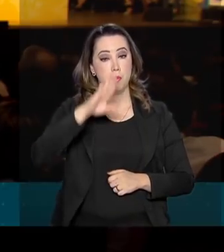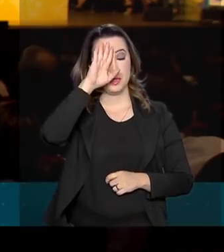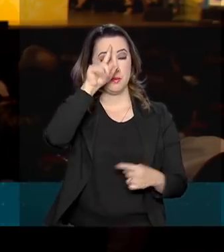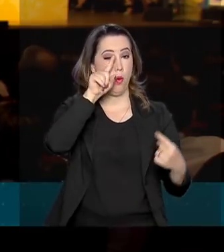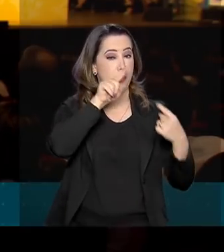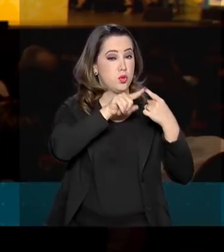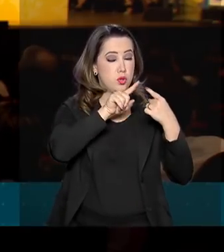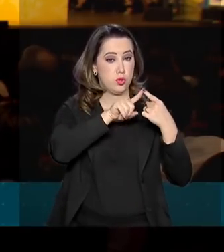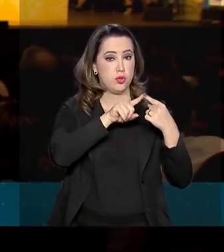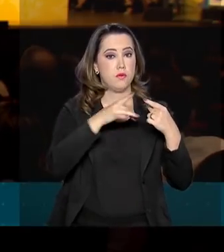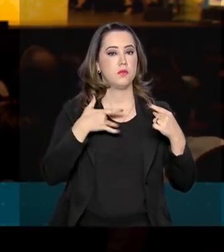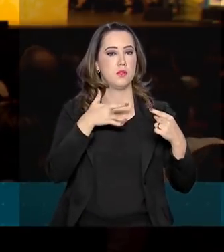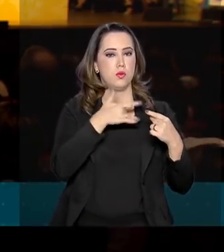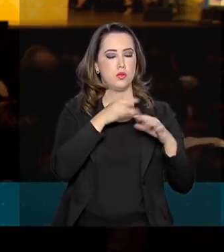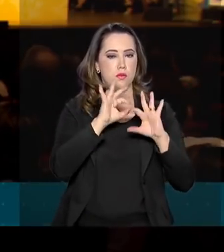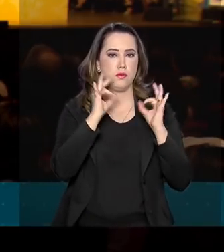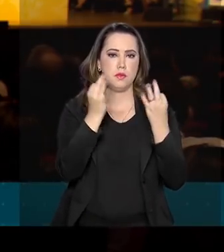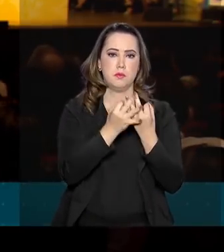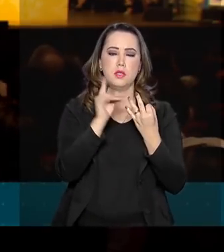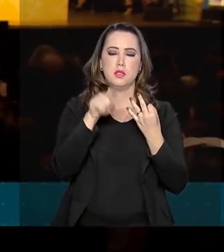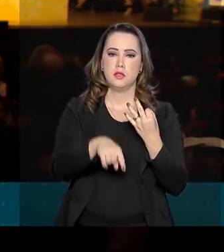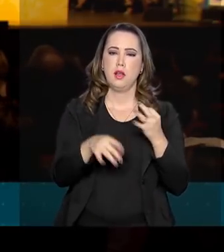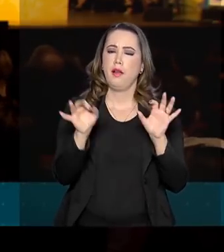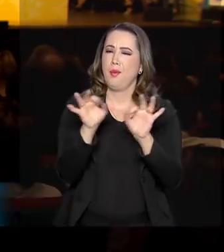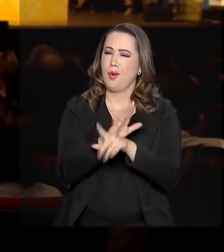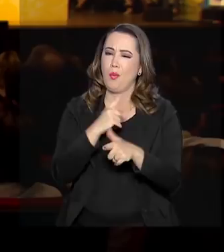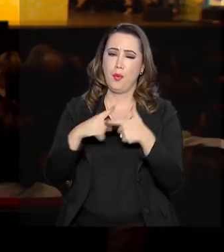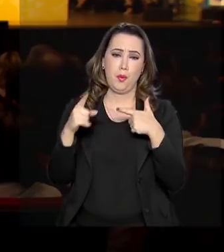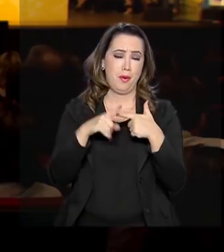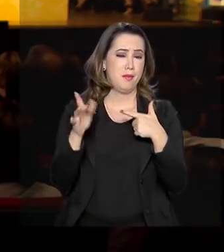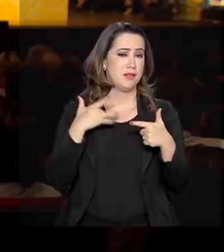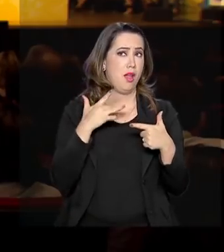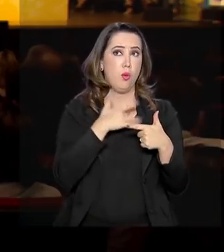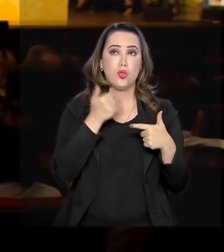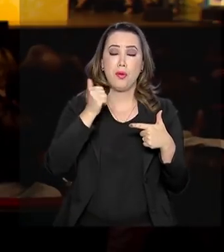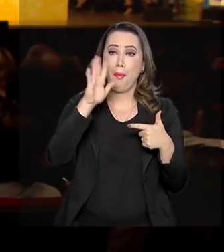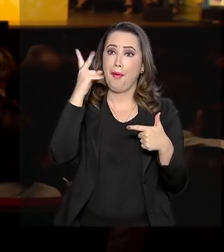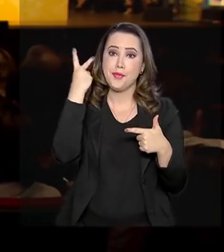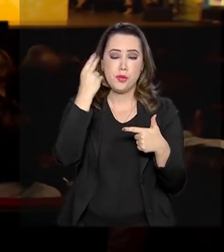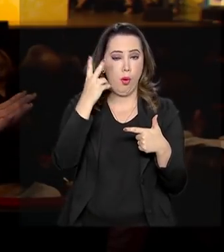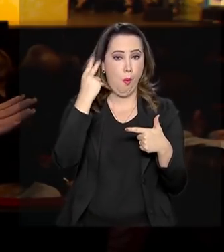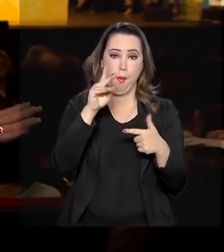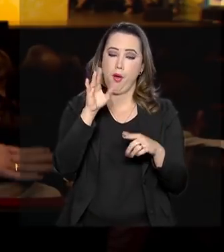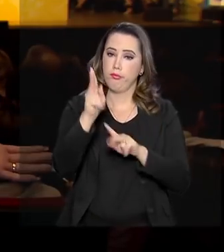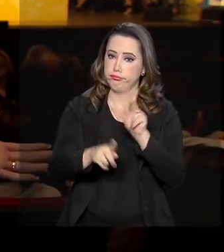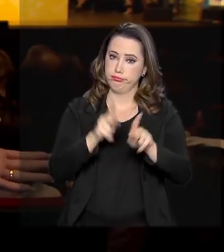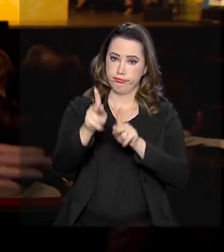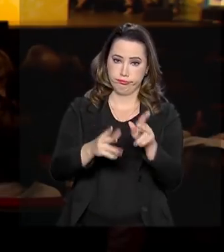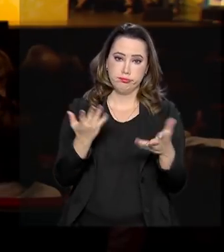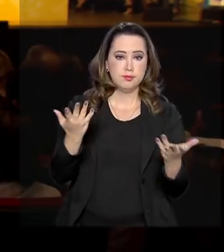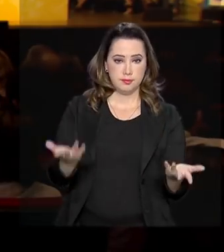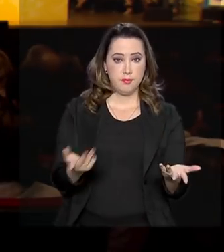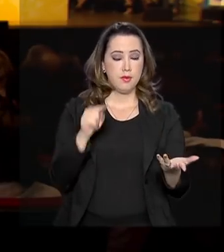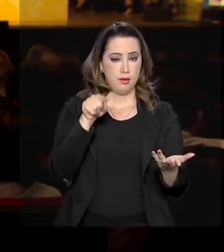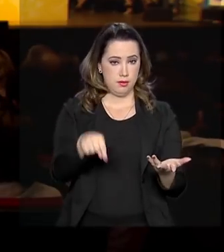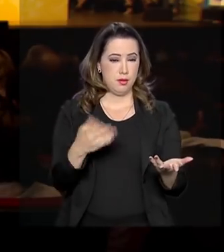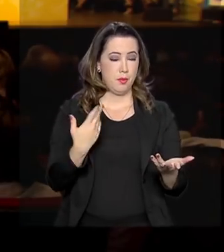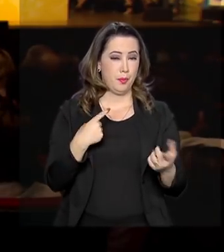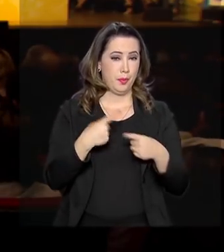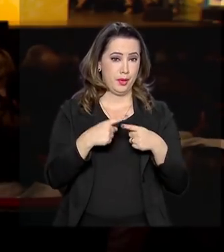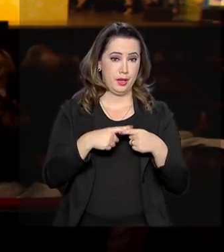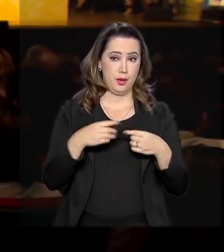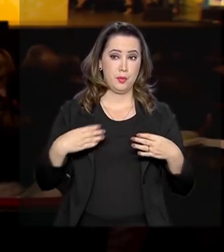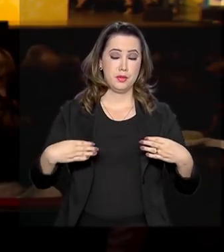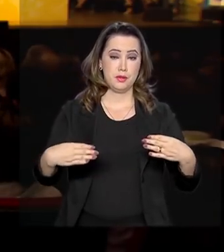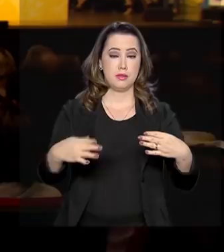objetivo do Saúde na Família é resolver os problemas de saúde mais comuns da população. Segundo o Ministério da Saúde, esse